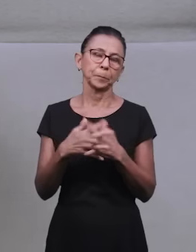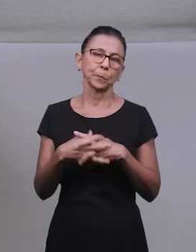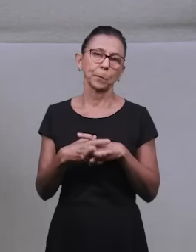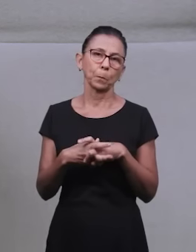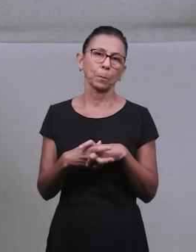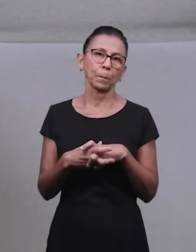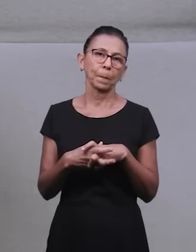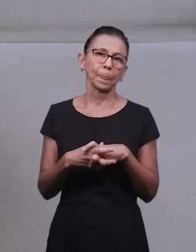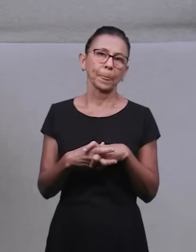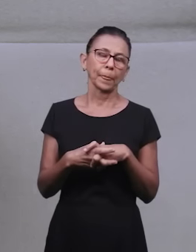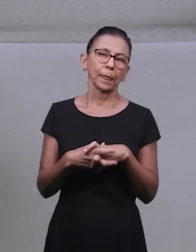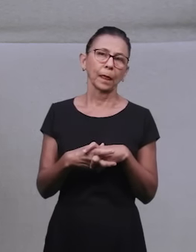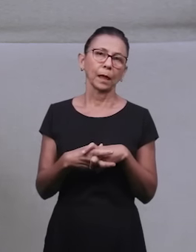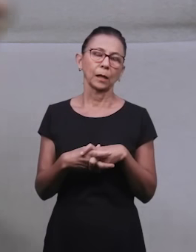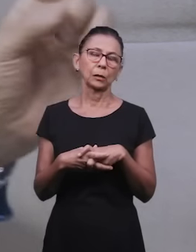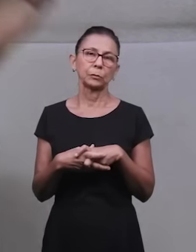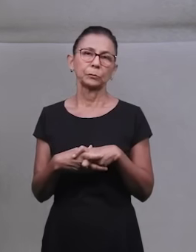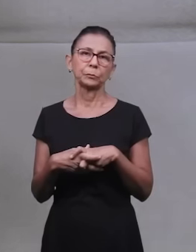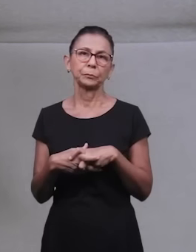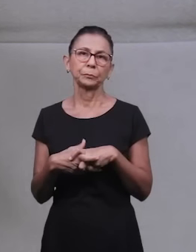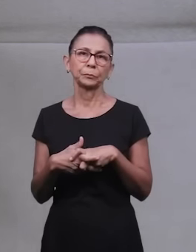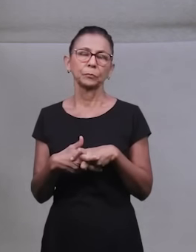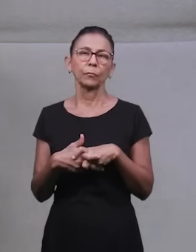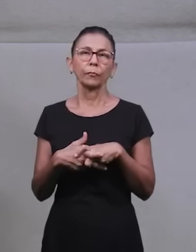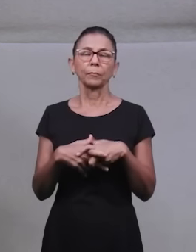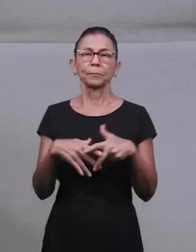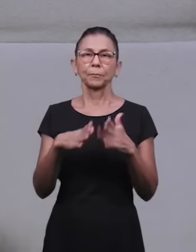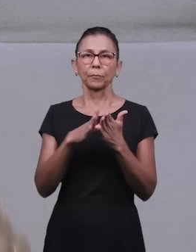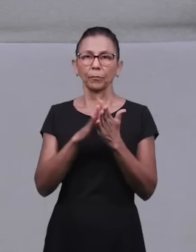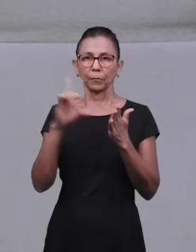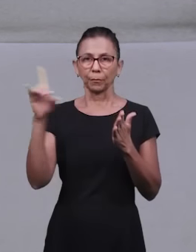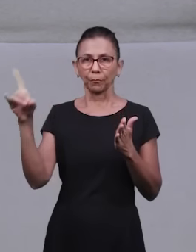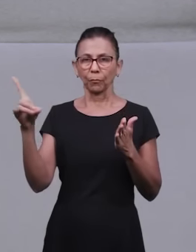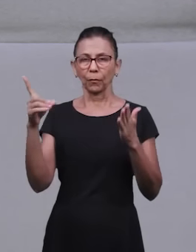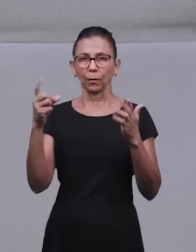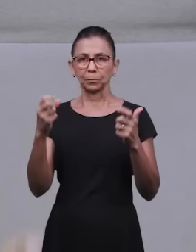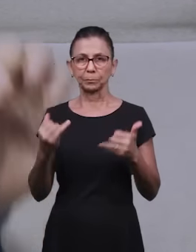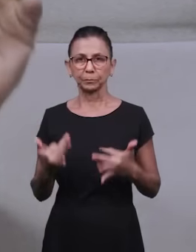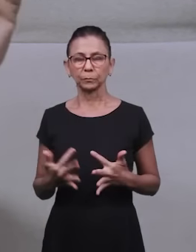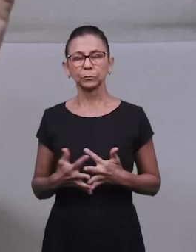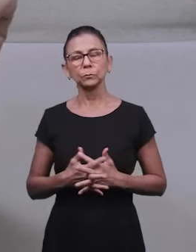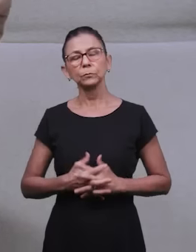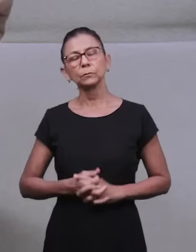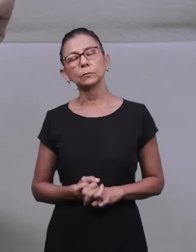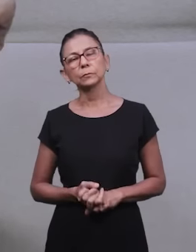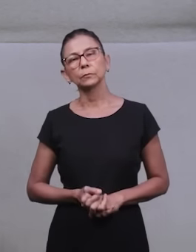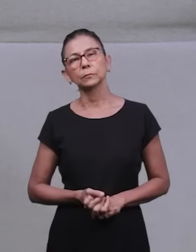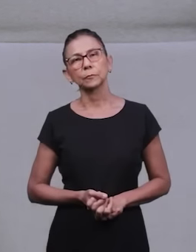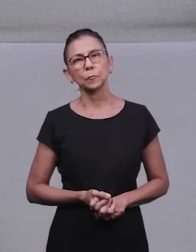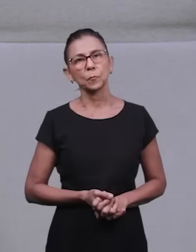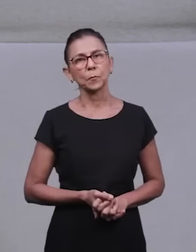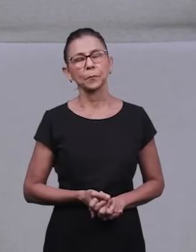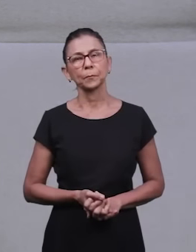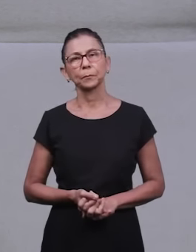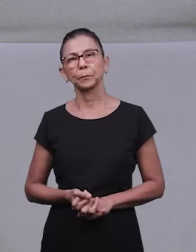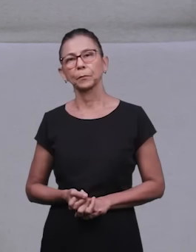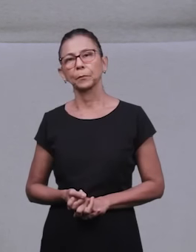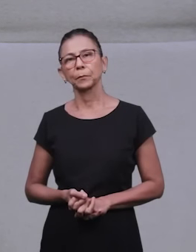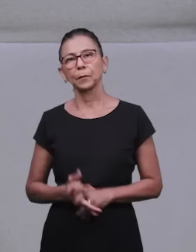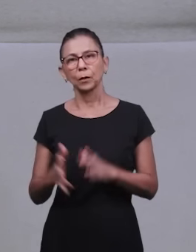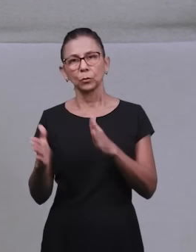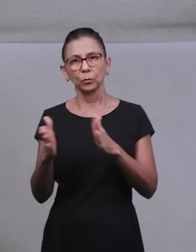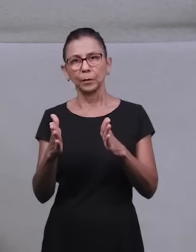daquilo que avalia a Bíblia, tem que se ter cuidado pelo seguinte, porque no ministério de